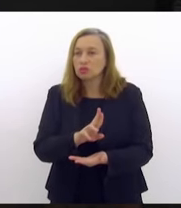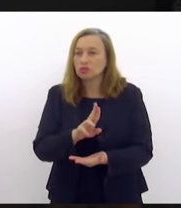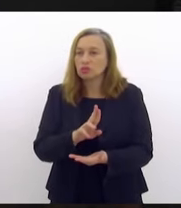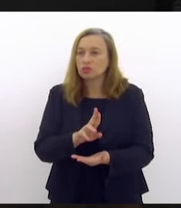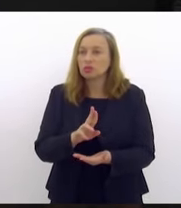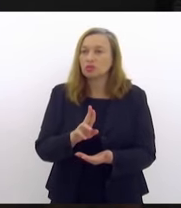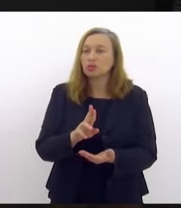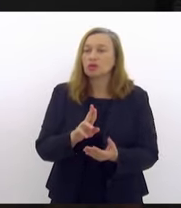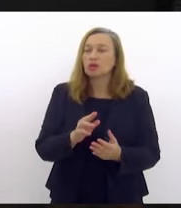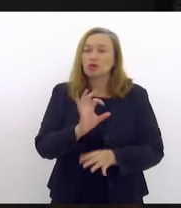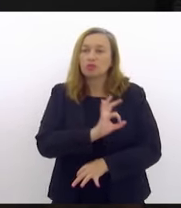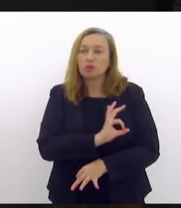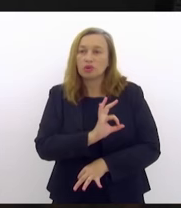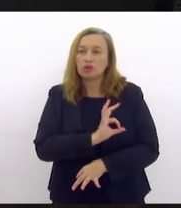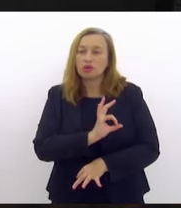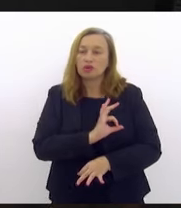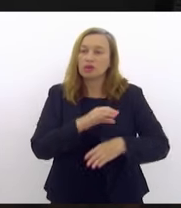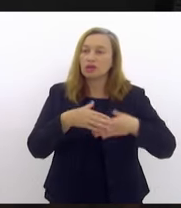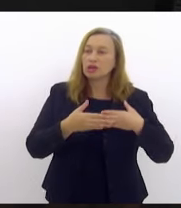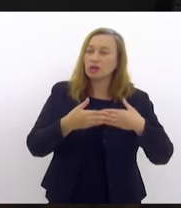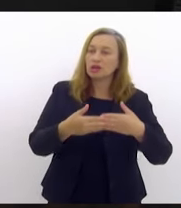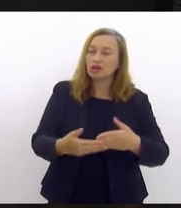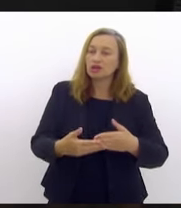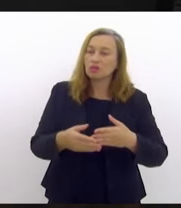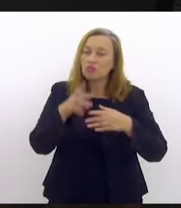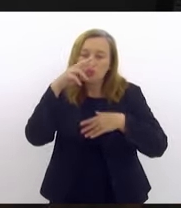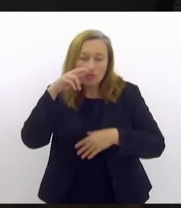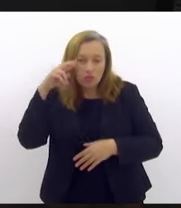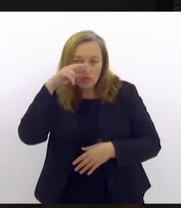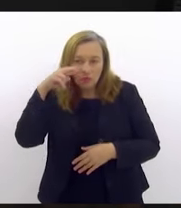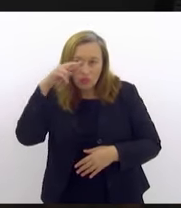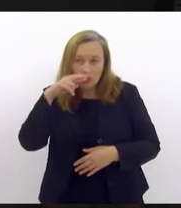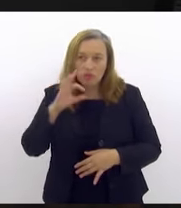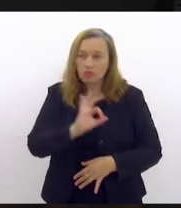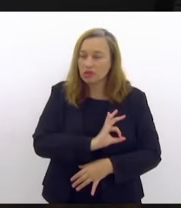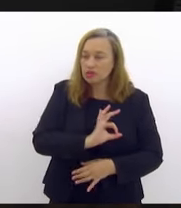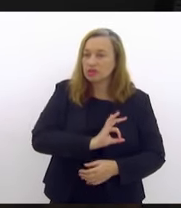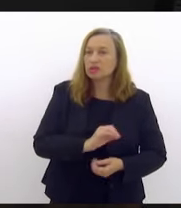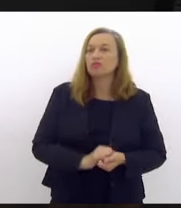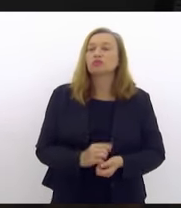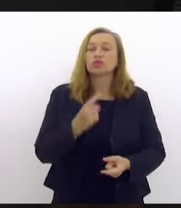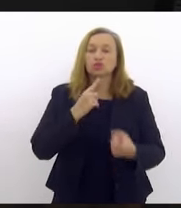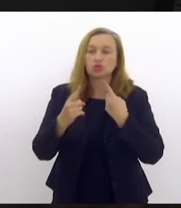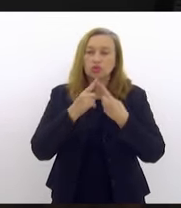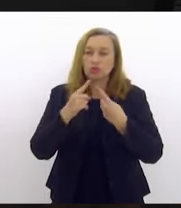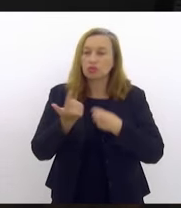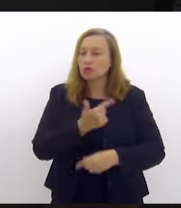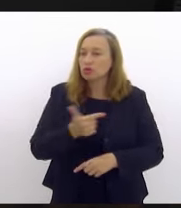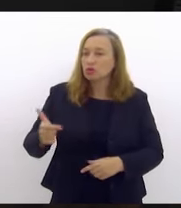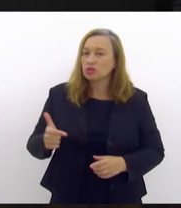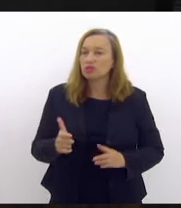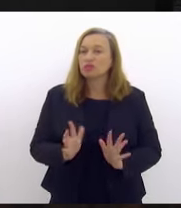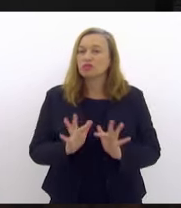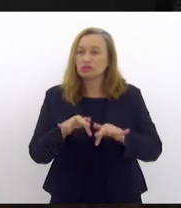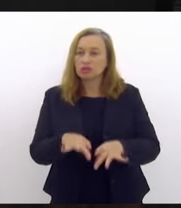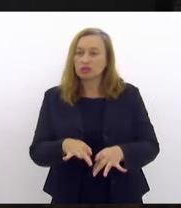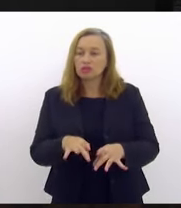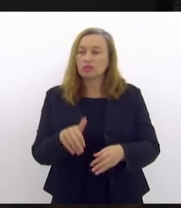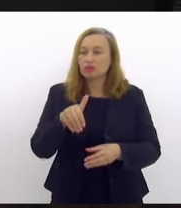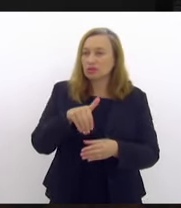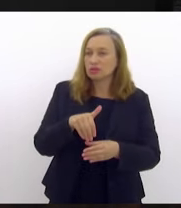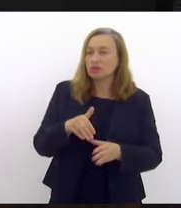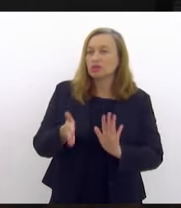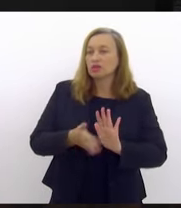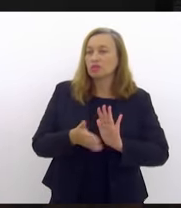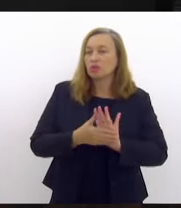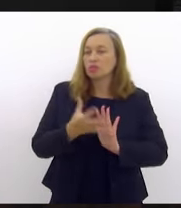policiais para auxiliar investigação policial. Em discussão, não havendo quem queira discutir, encerrada a discussão, o